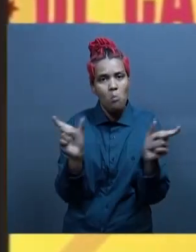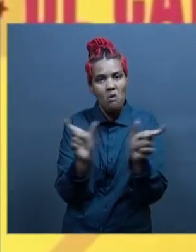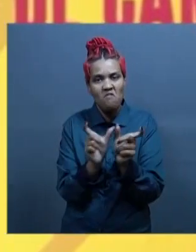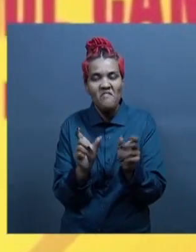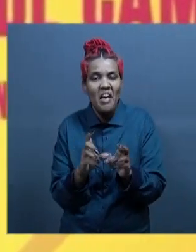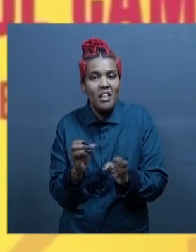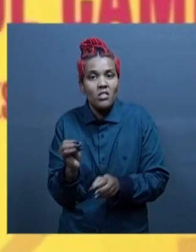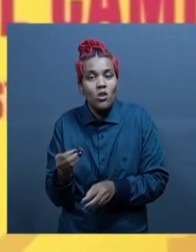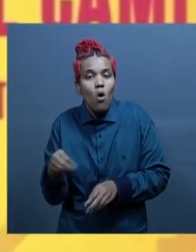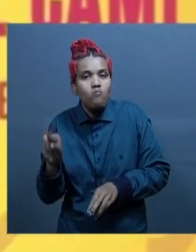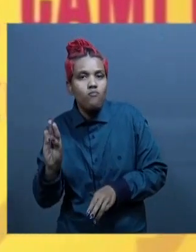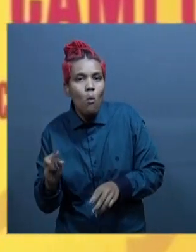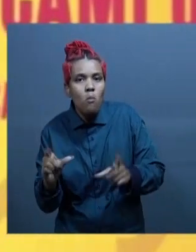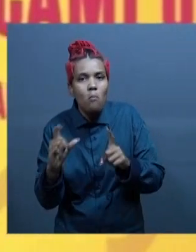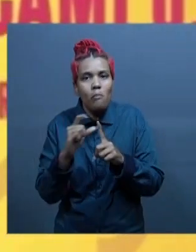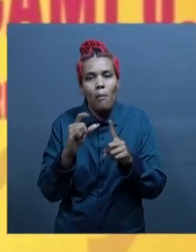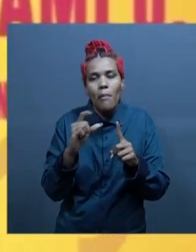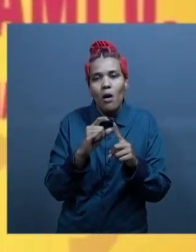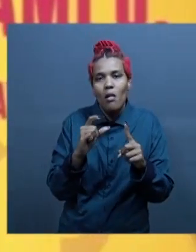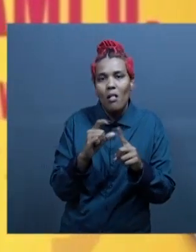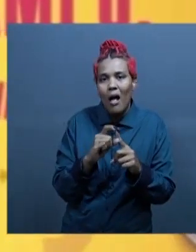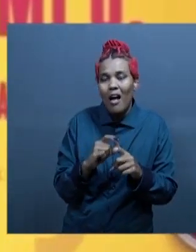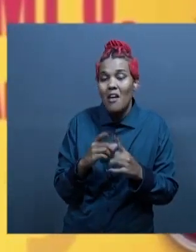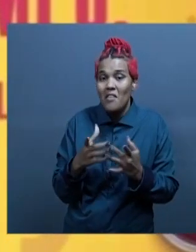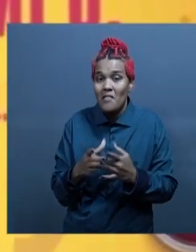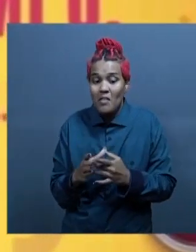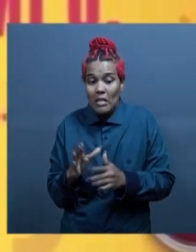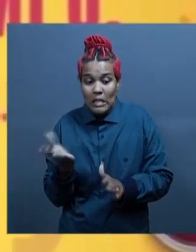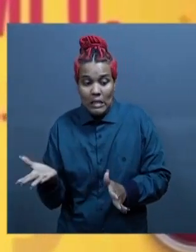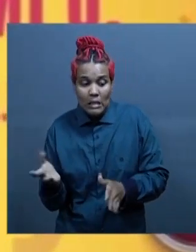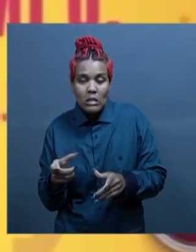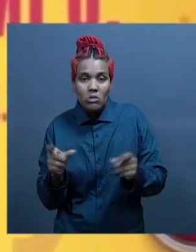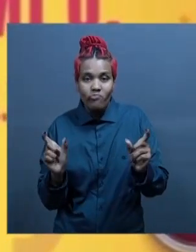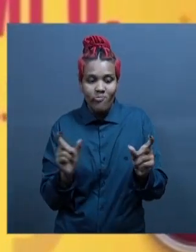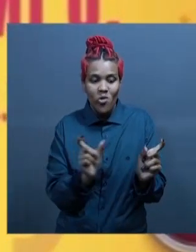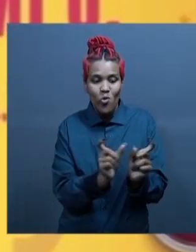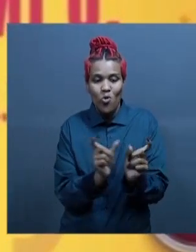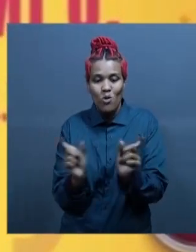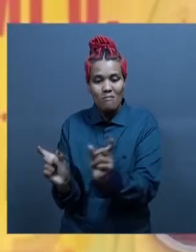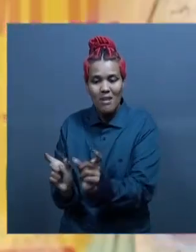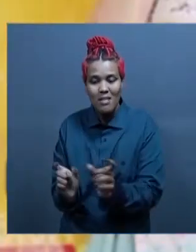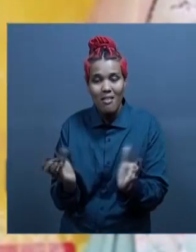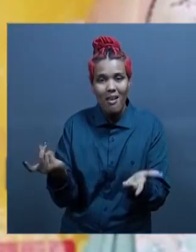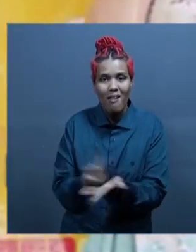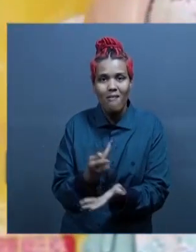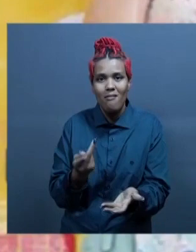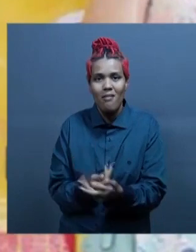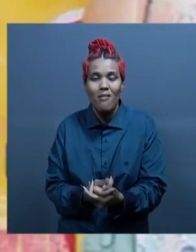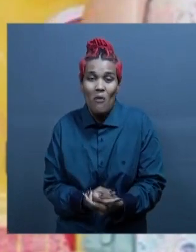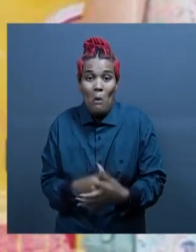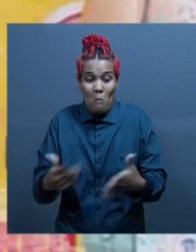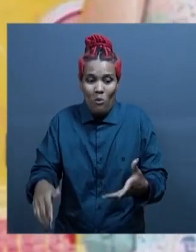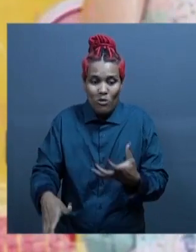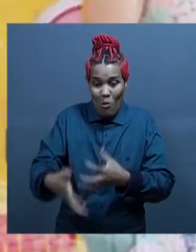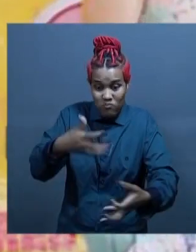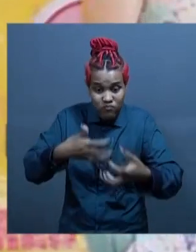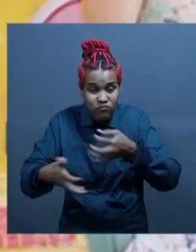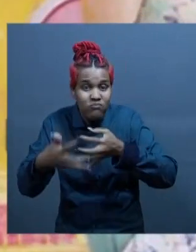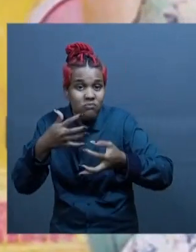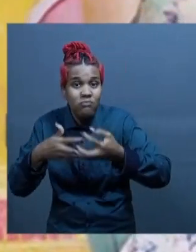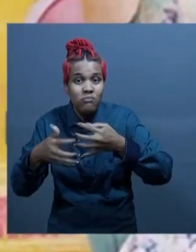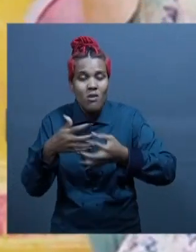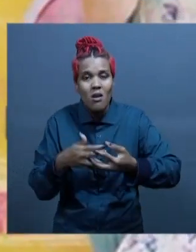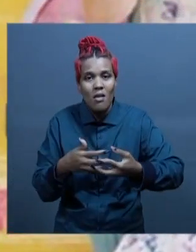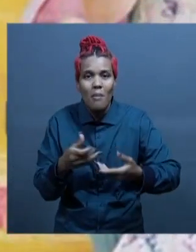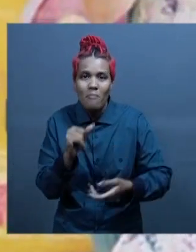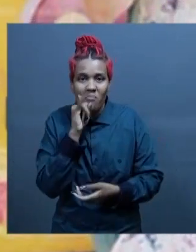palavra mal colocada em uma campanha pode fazer um grande alvoroço na sociedade a prova disso é a propaganda feita